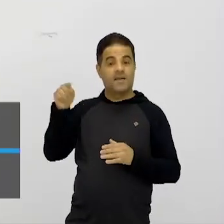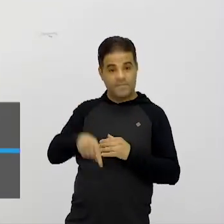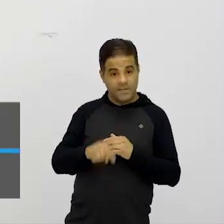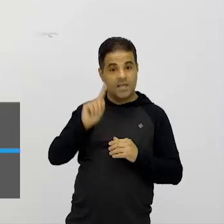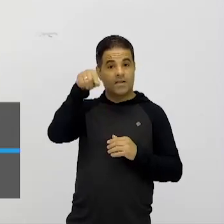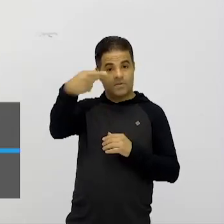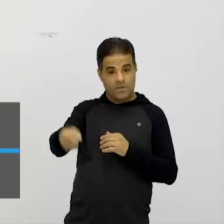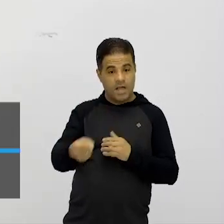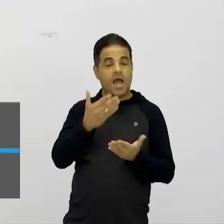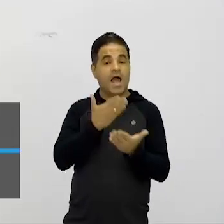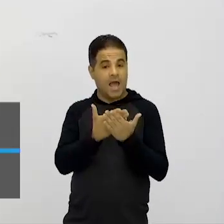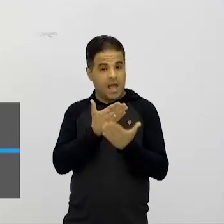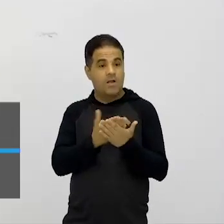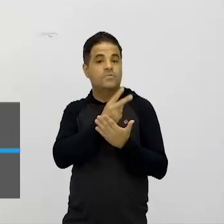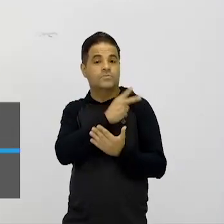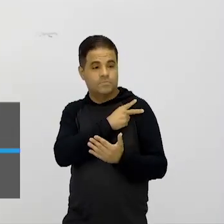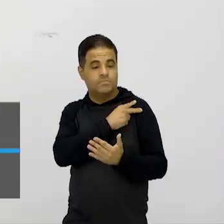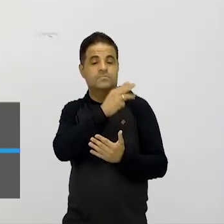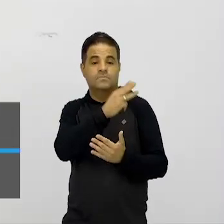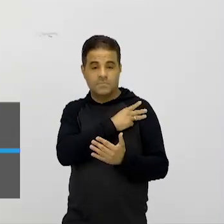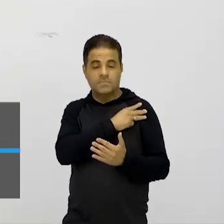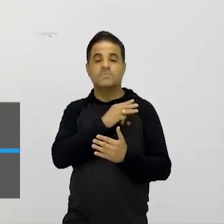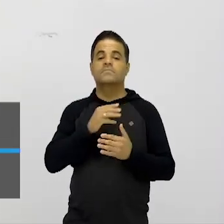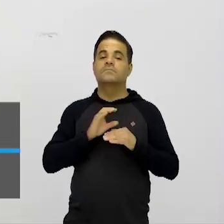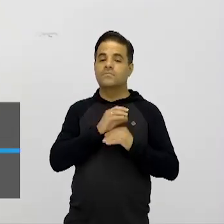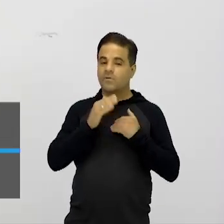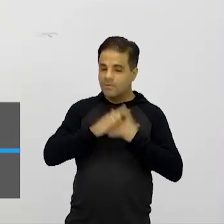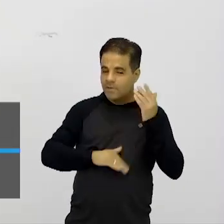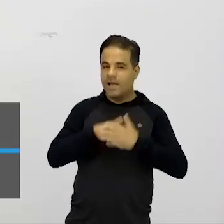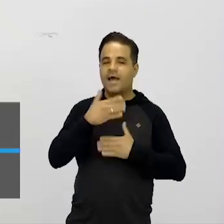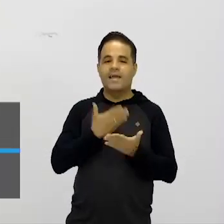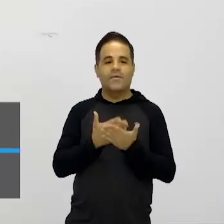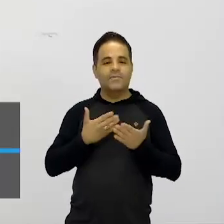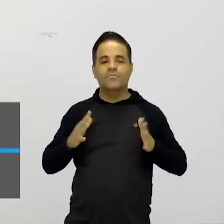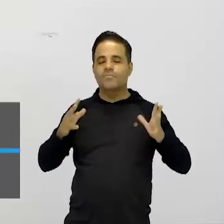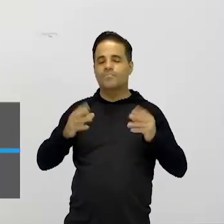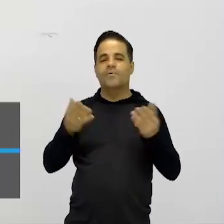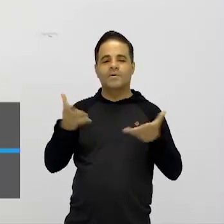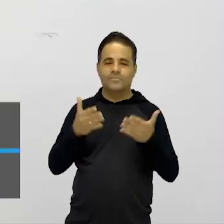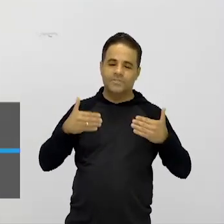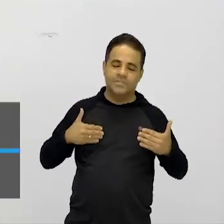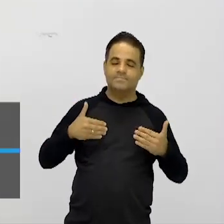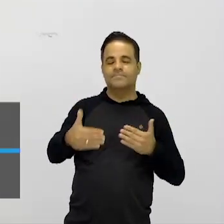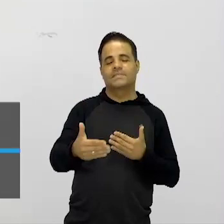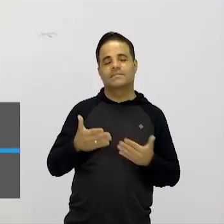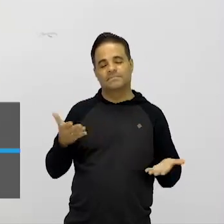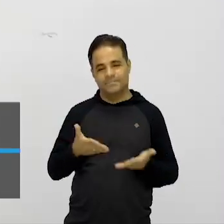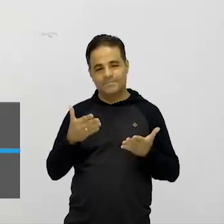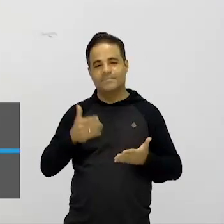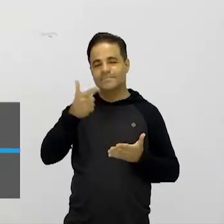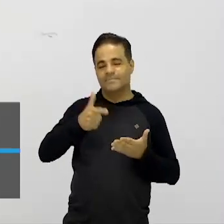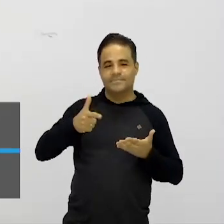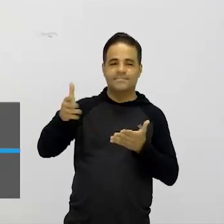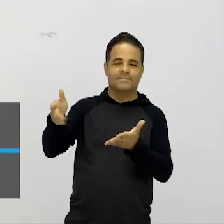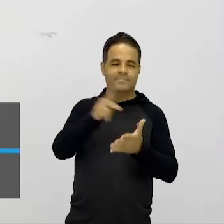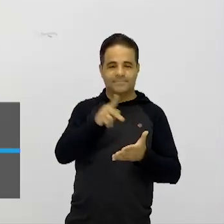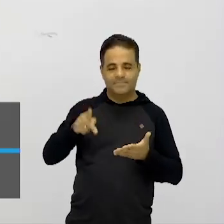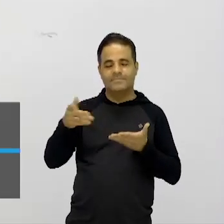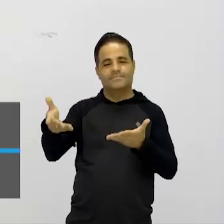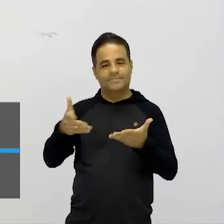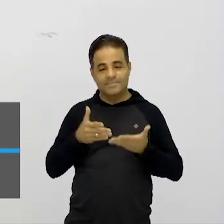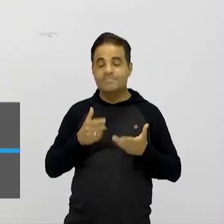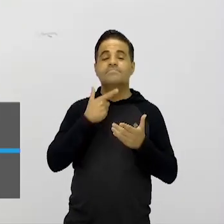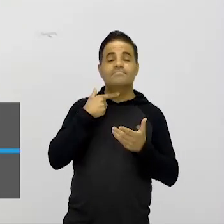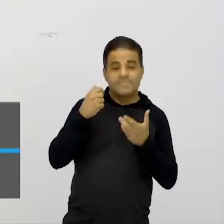também na aula do segundo e da terceira série do ensino médio. Fica o convite para os nossos estudantes e para outros professores também